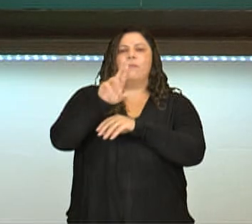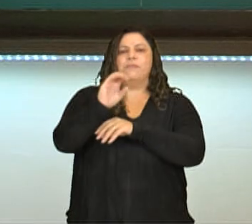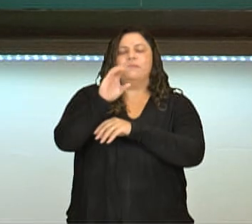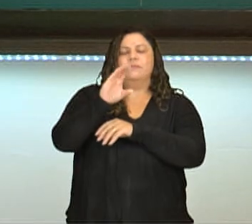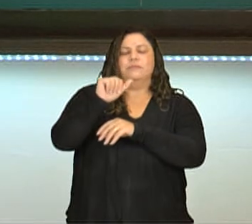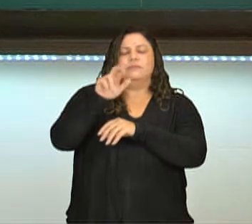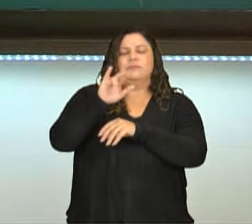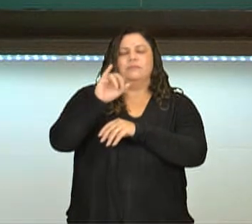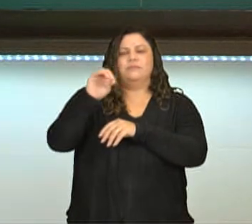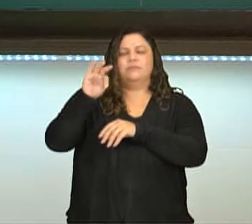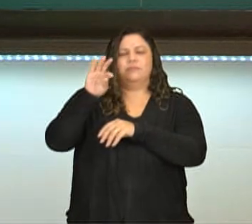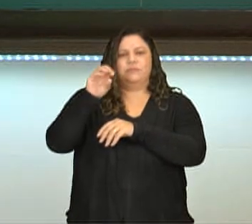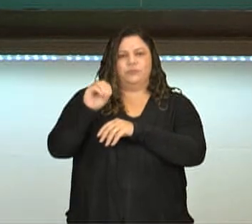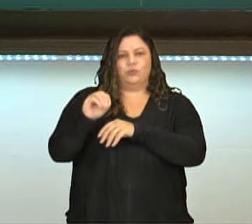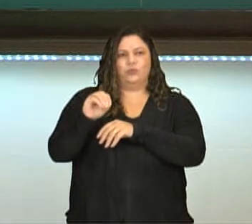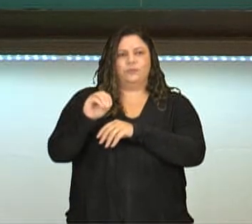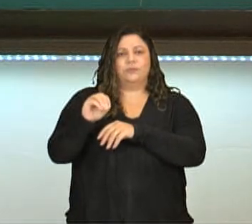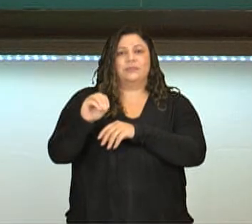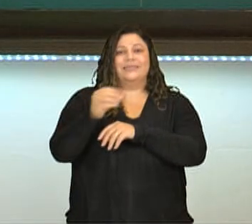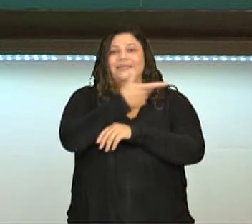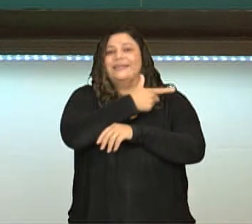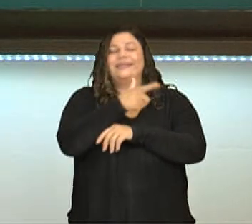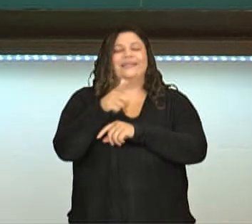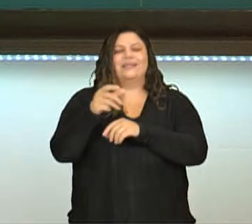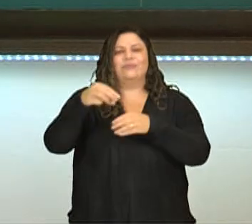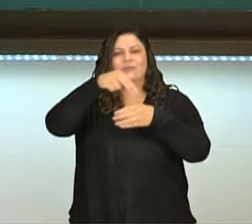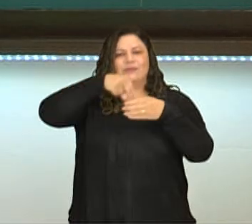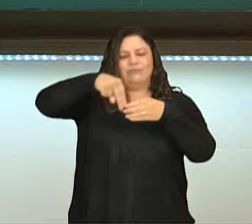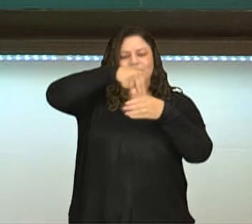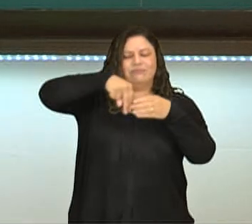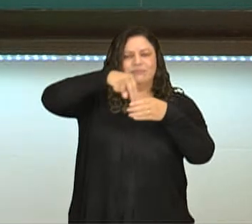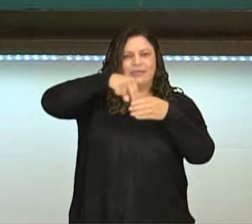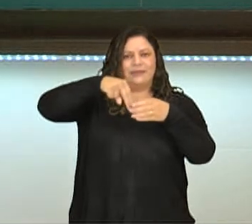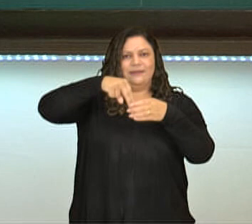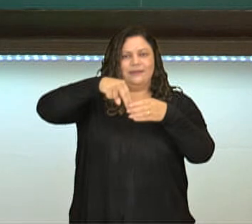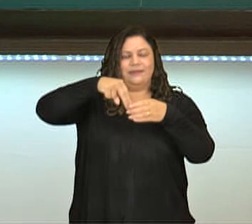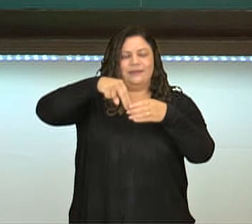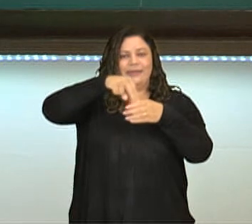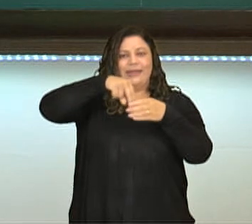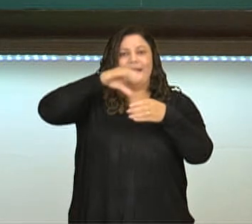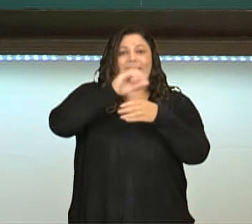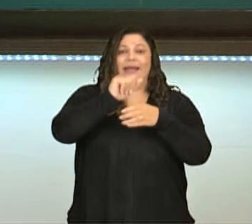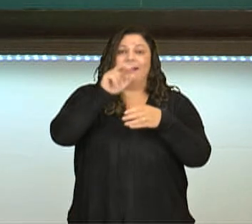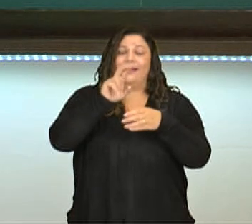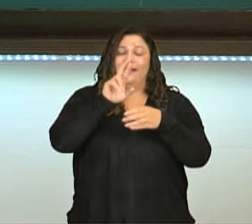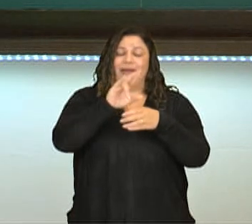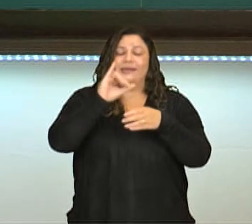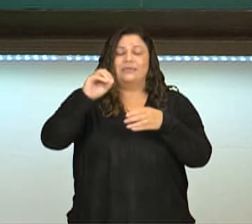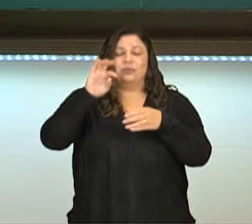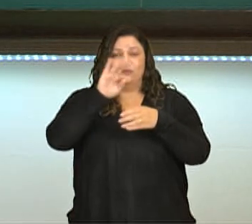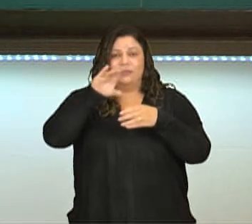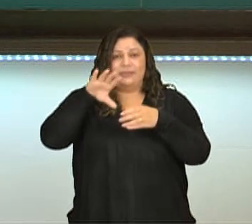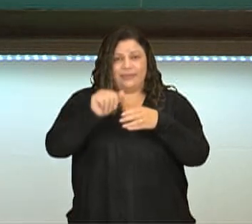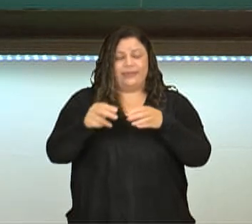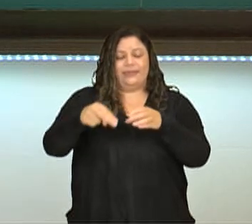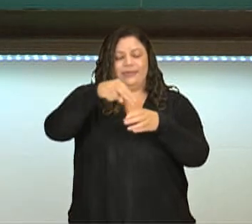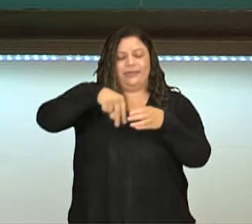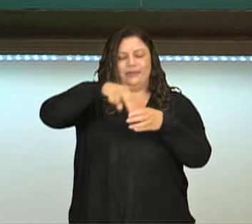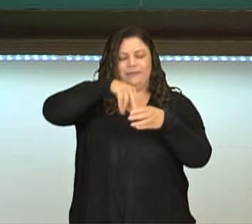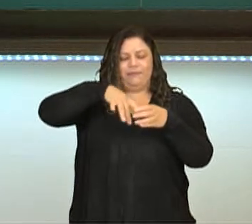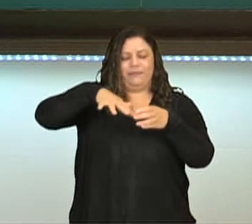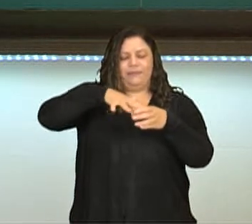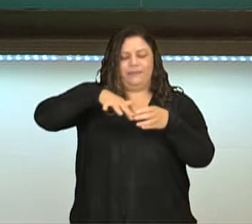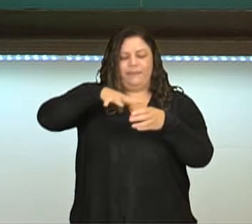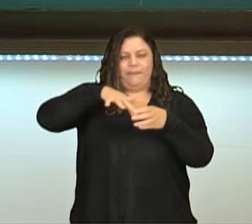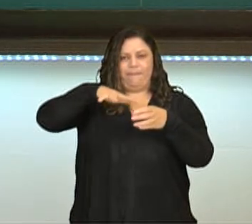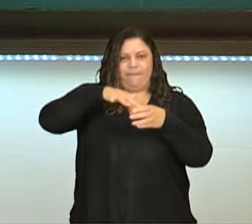que que não exibem a membrana do núcleo, a carioteca, portanto, o material genético está disperso no